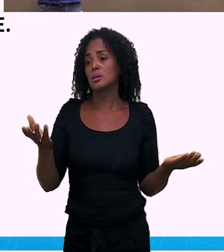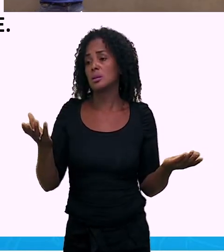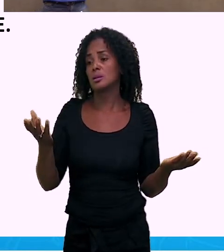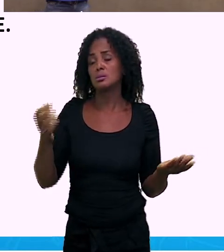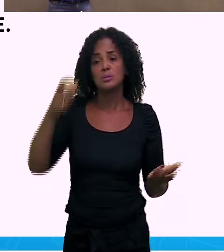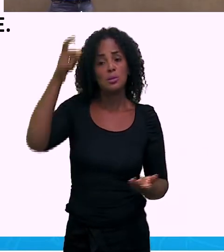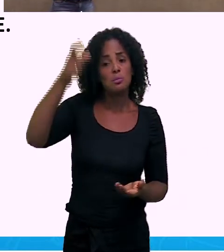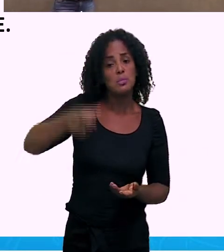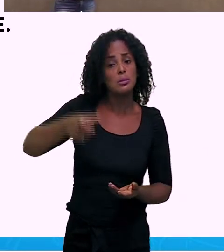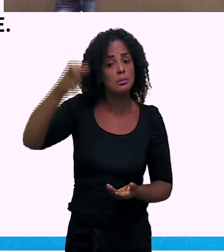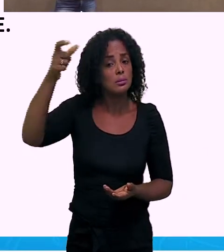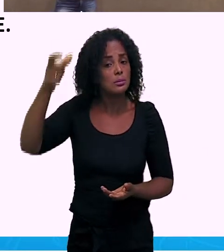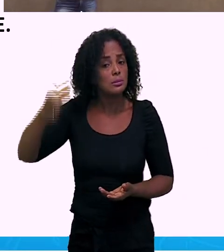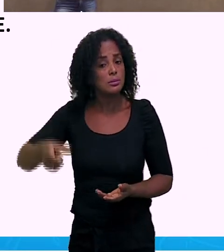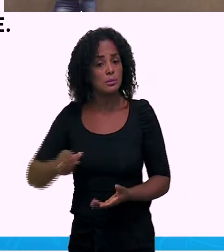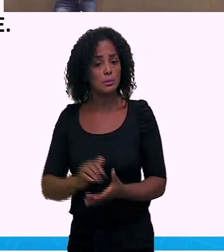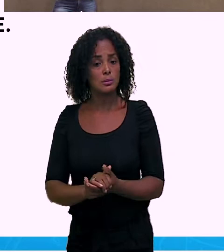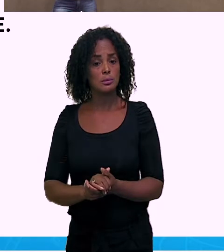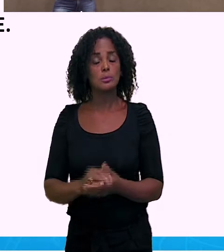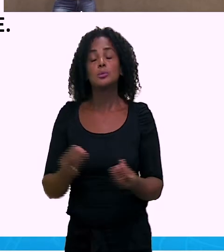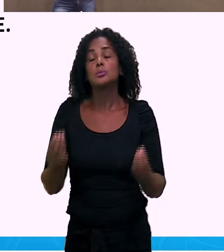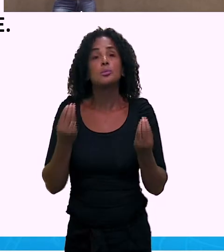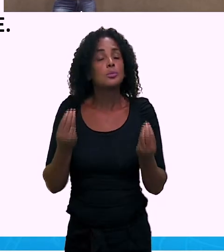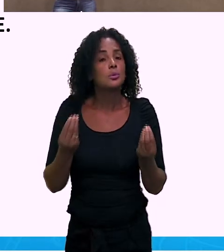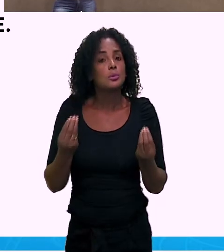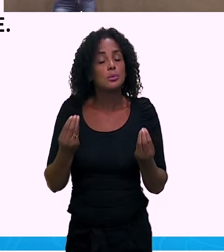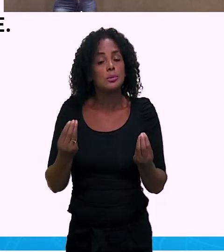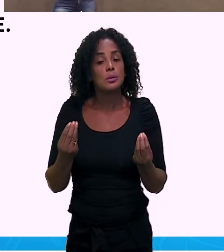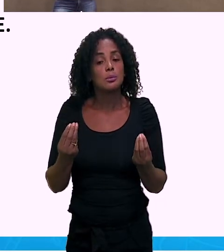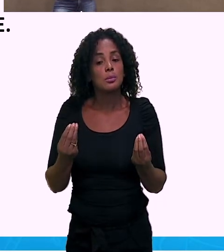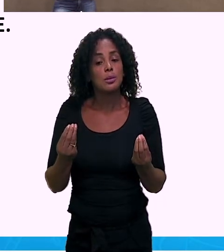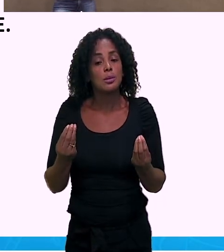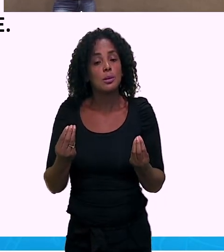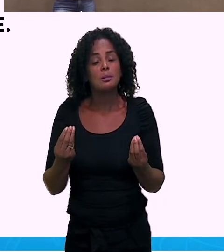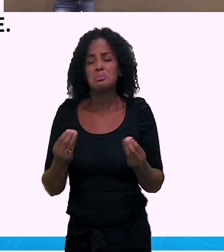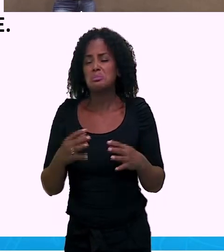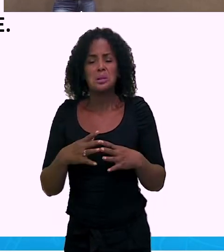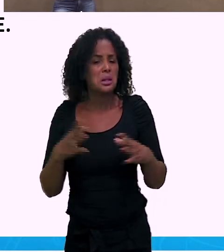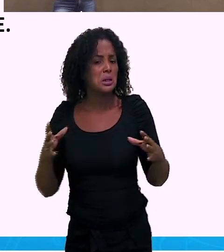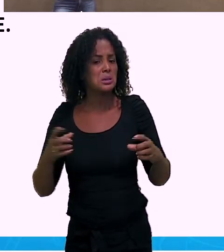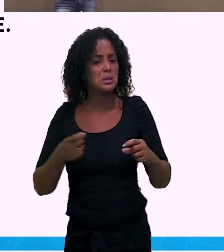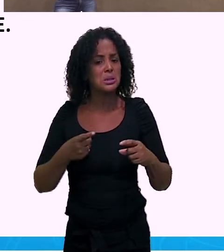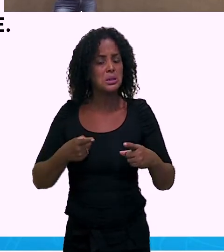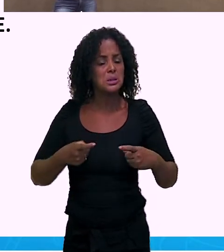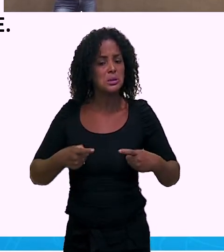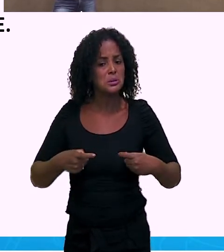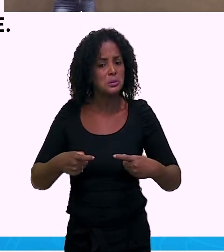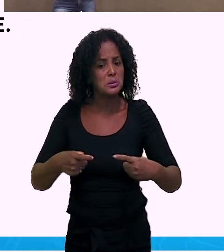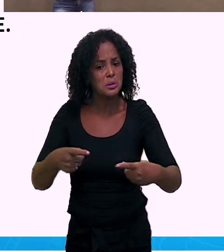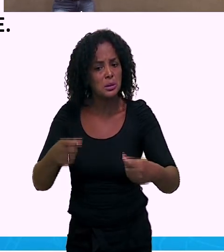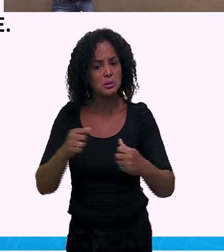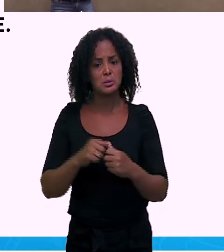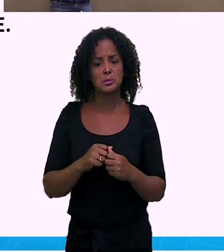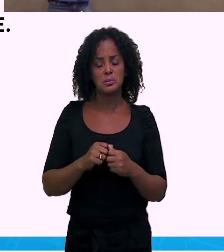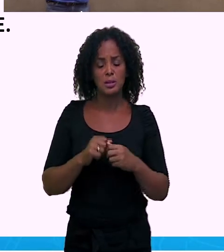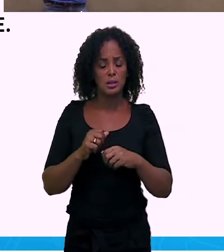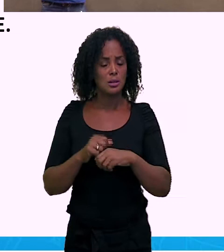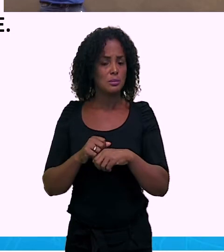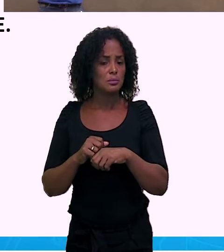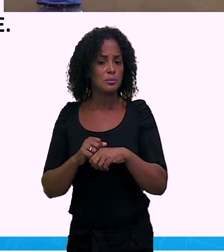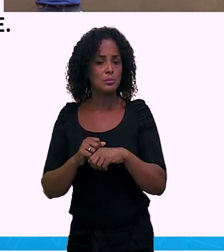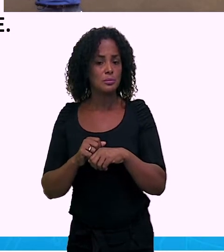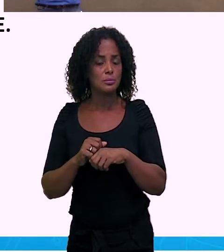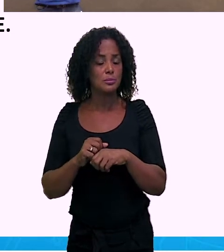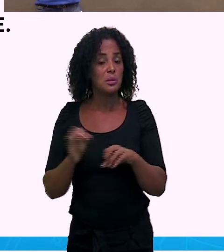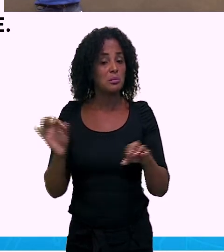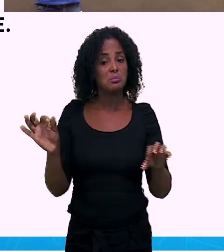O que a gente pode marcar como tempos históricos? Grandes guerras, cura de doenças, fazem